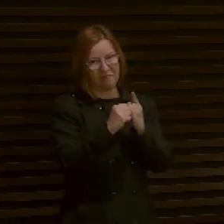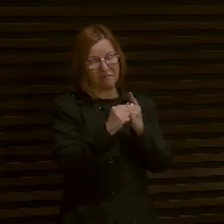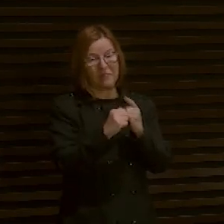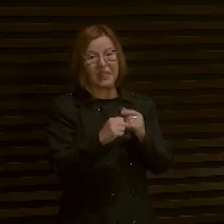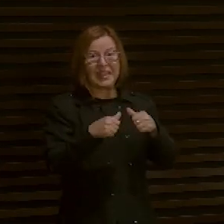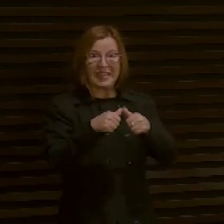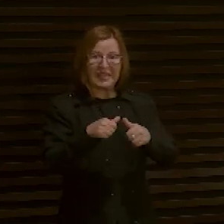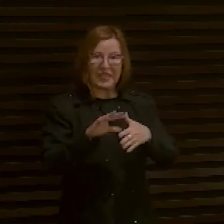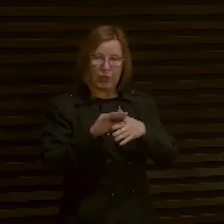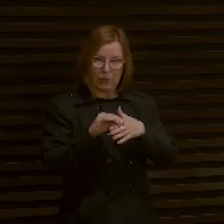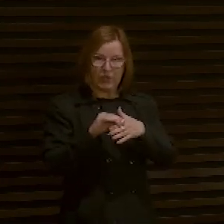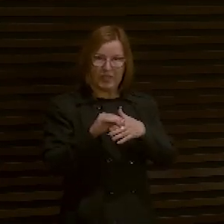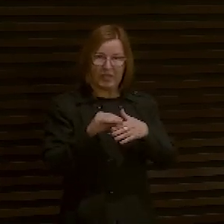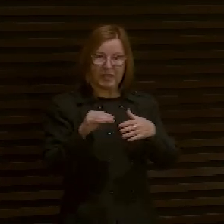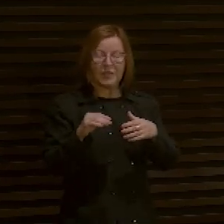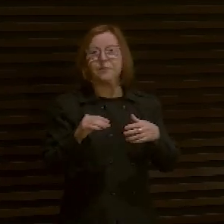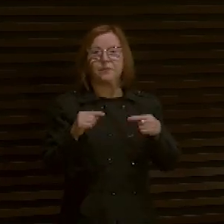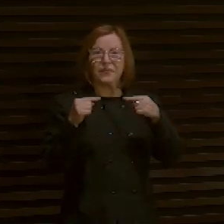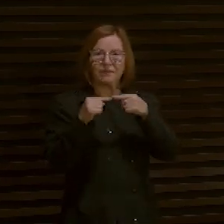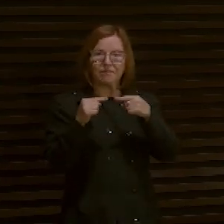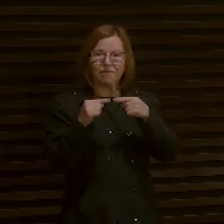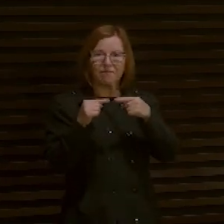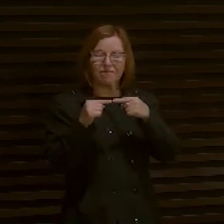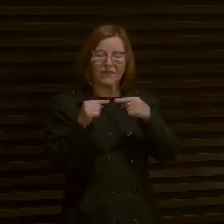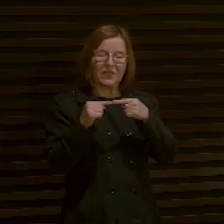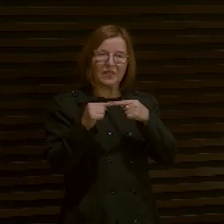associada, biblicamente, com o pecado, com a imoralidade.